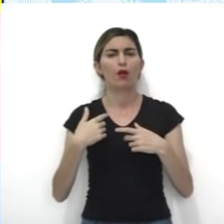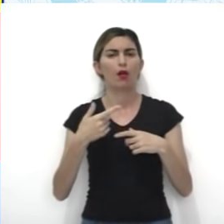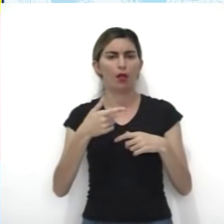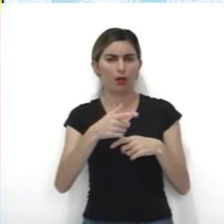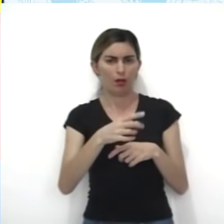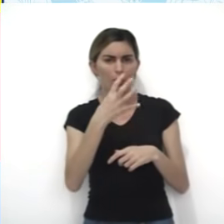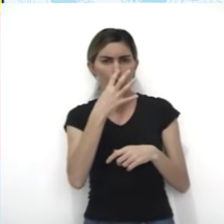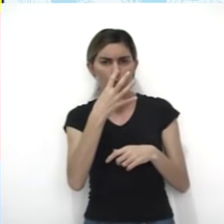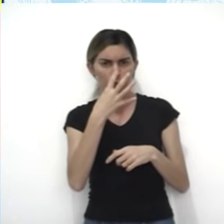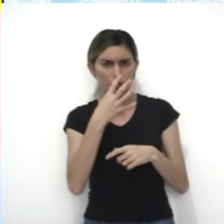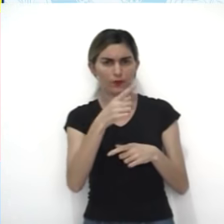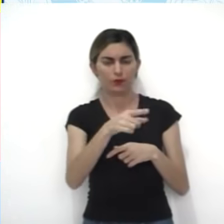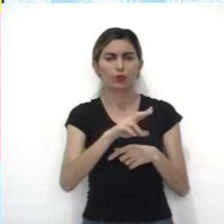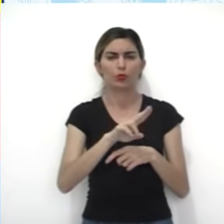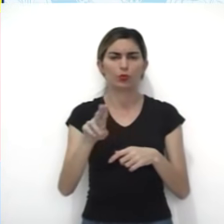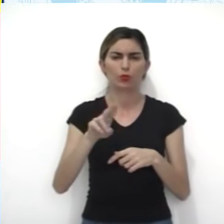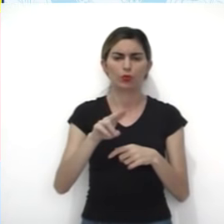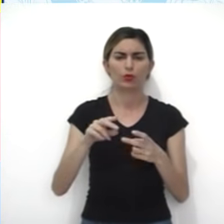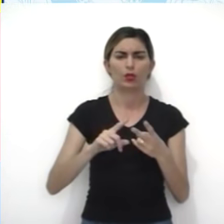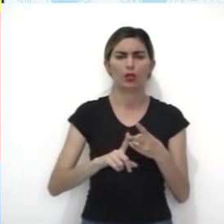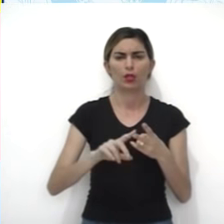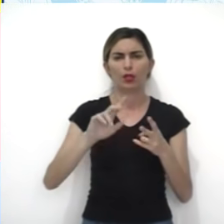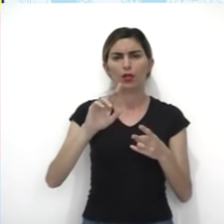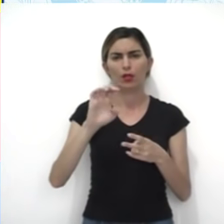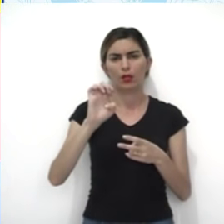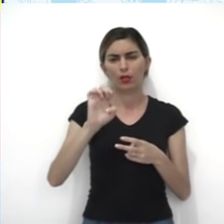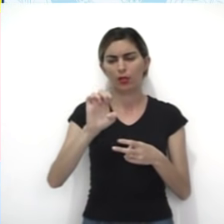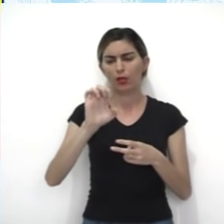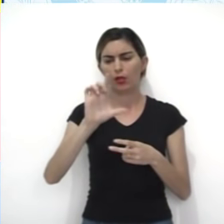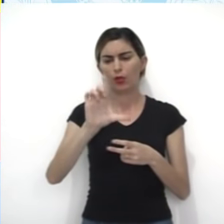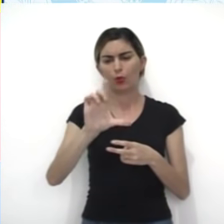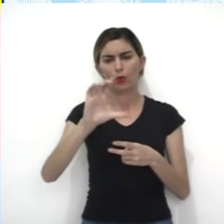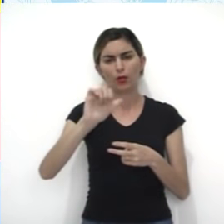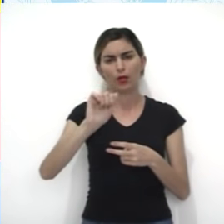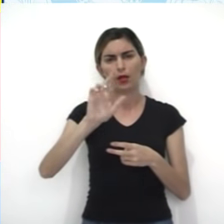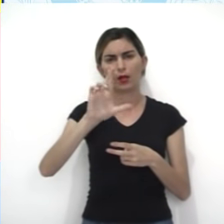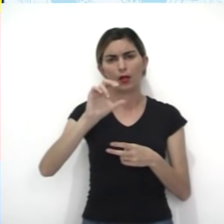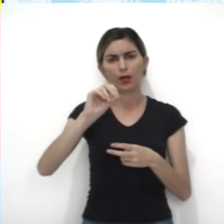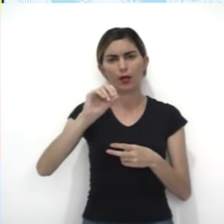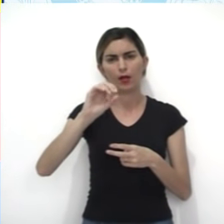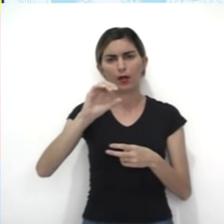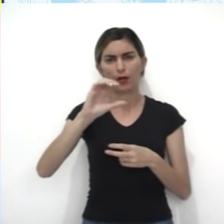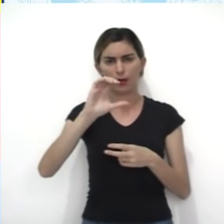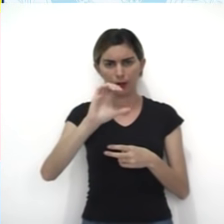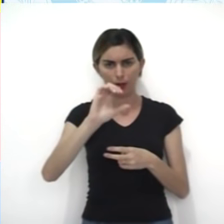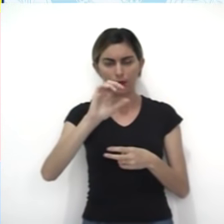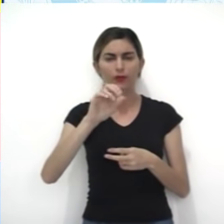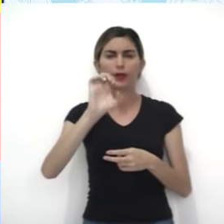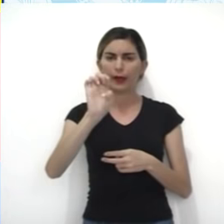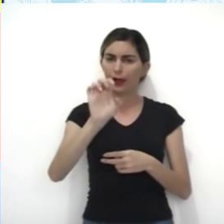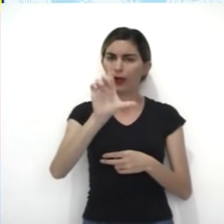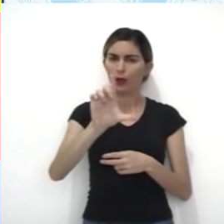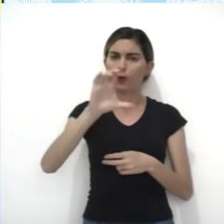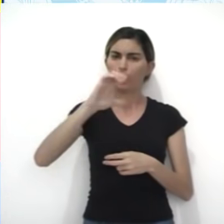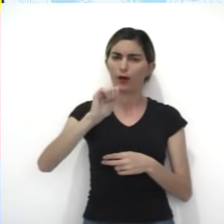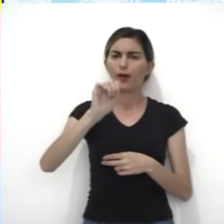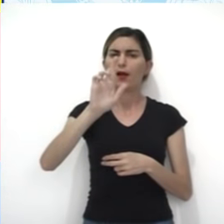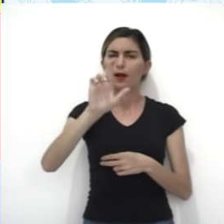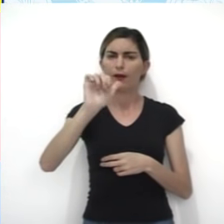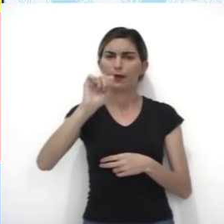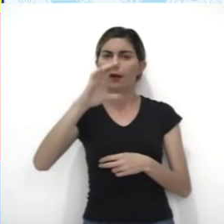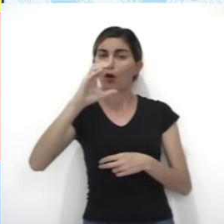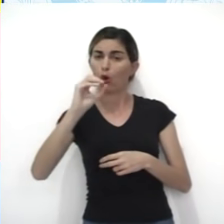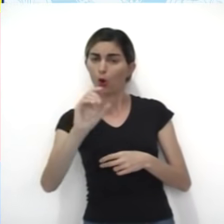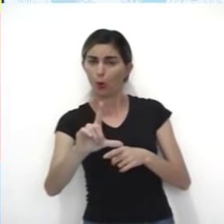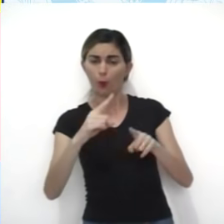esse observatório astronômico ele é chamado de eu caracol porque ele tem uma escada é enorme